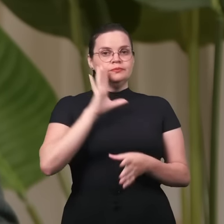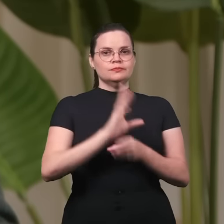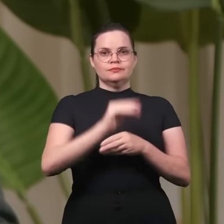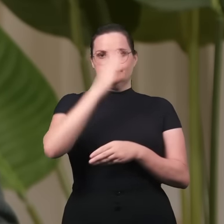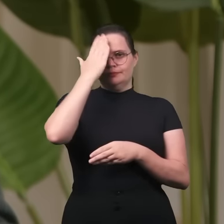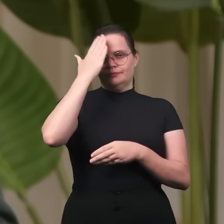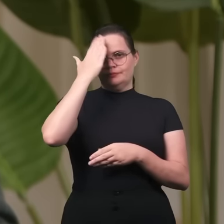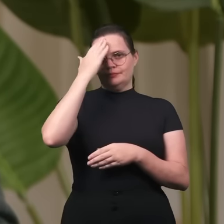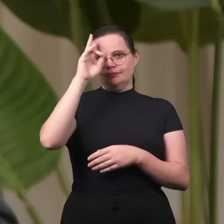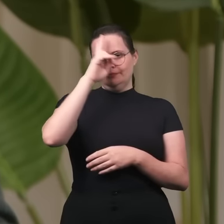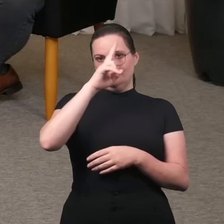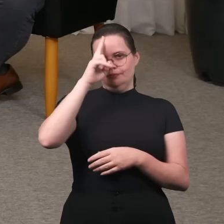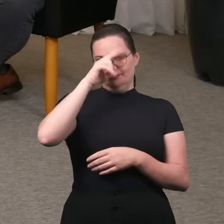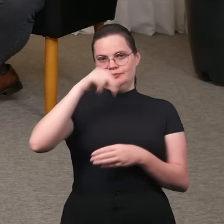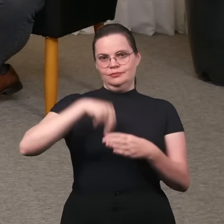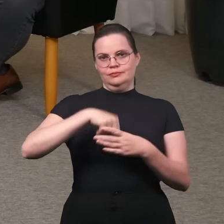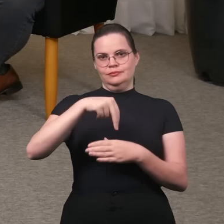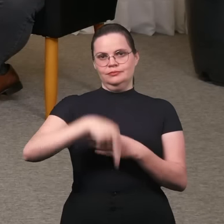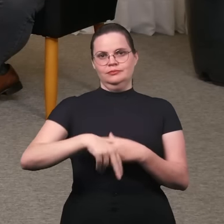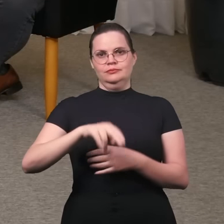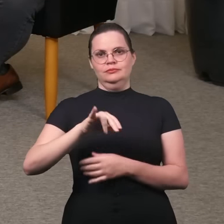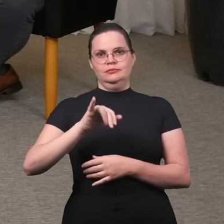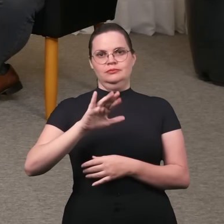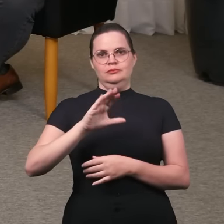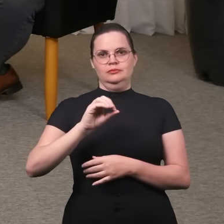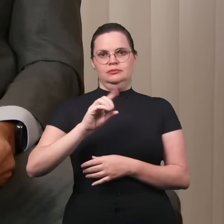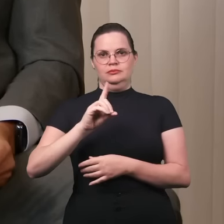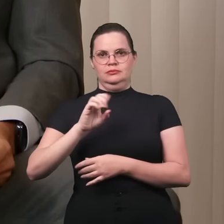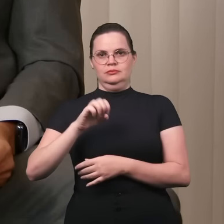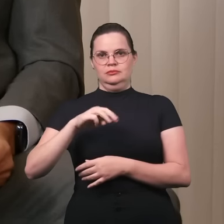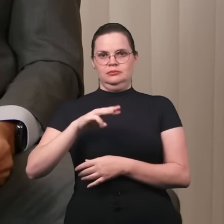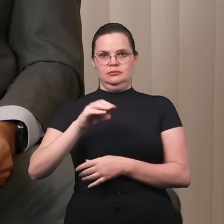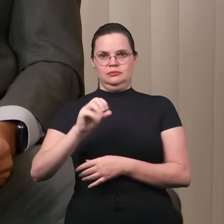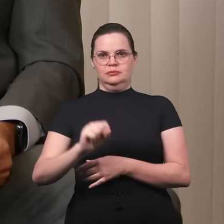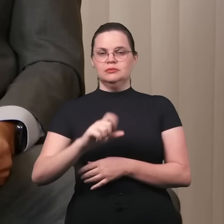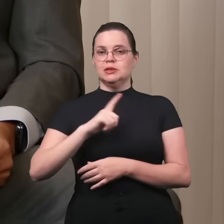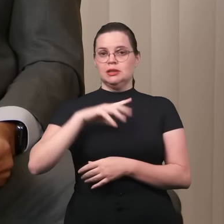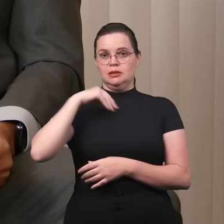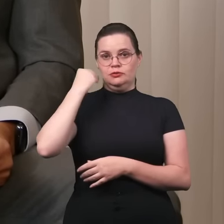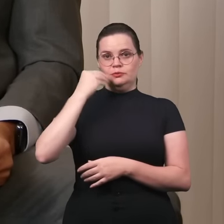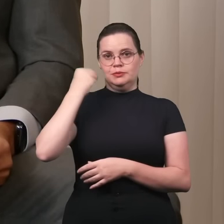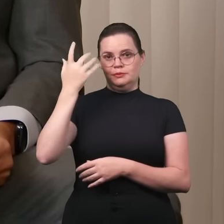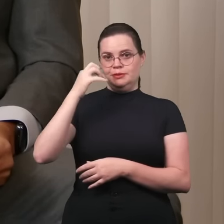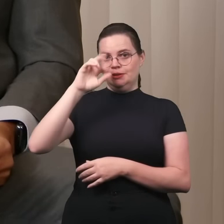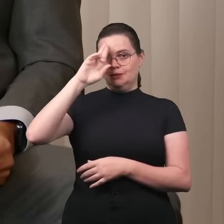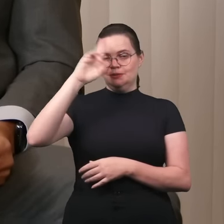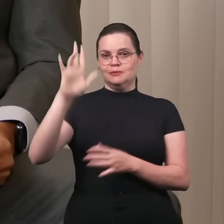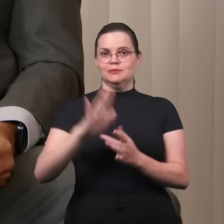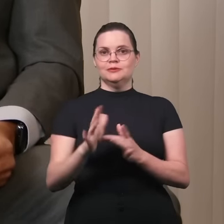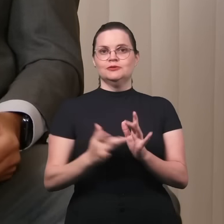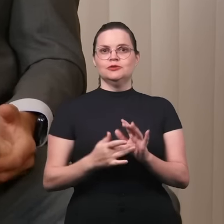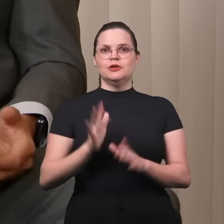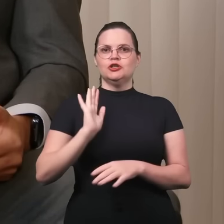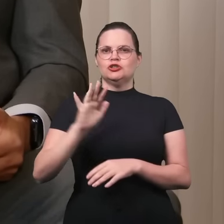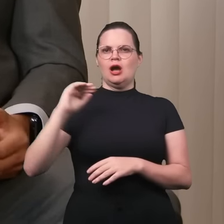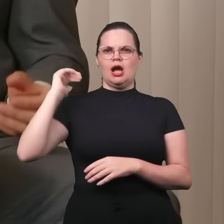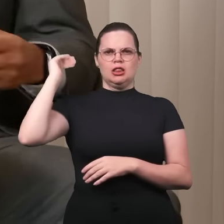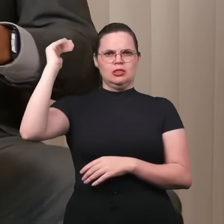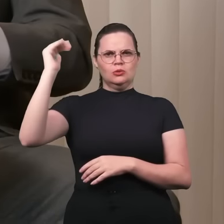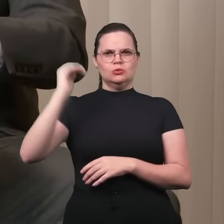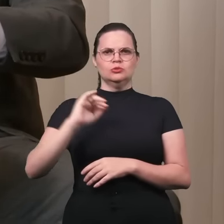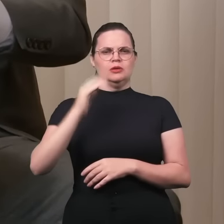Nicodemos, Nicodemos, né? Que teve uma grande experiência com o Senhor Jesus. A palavra diz que ele já era um homem já adulto,